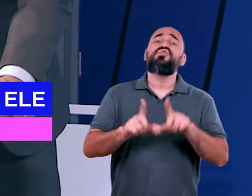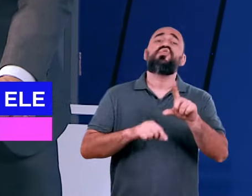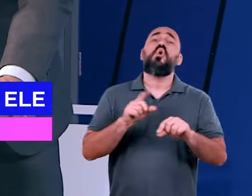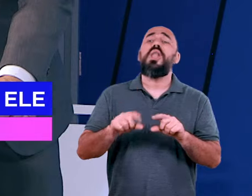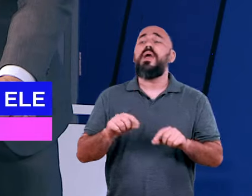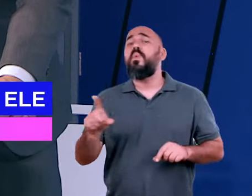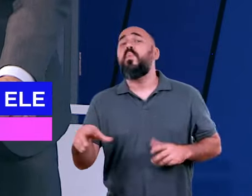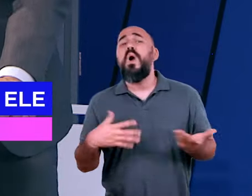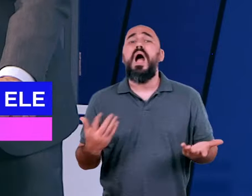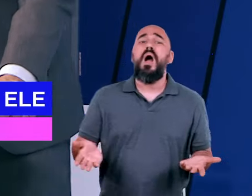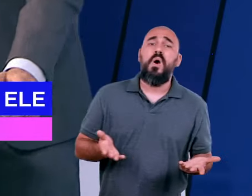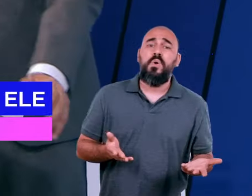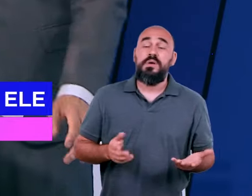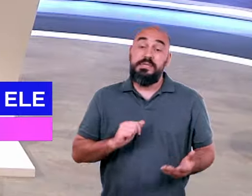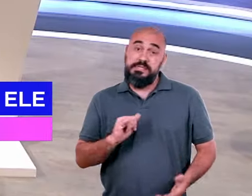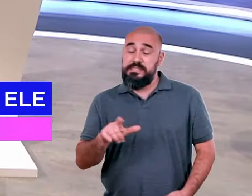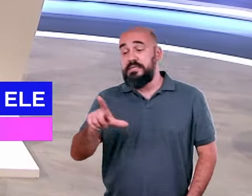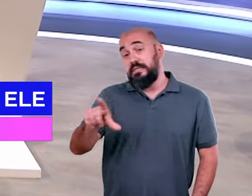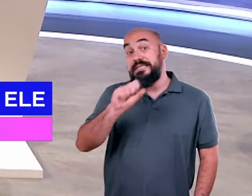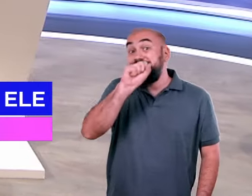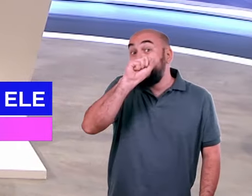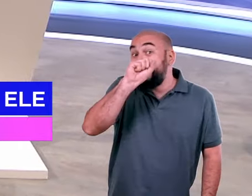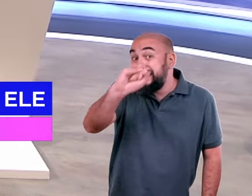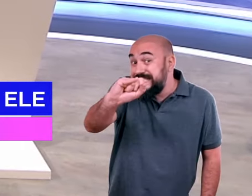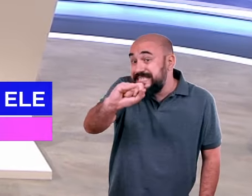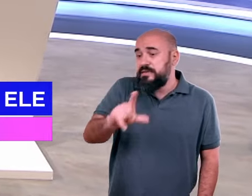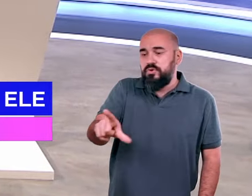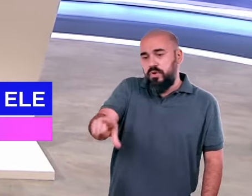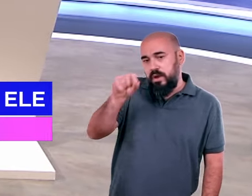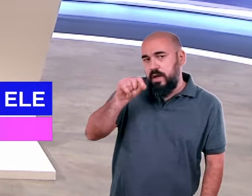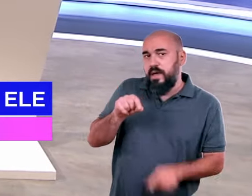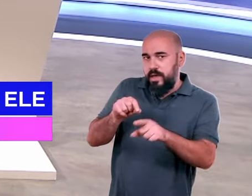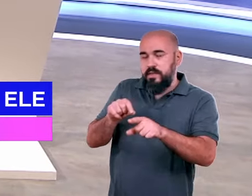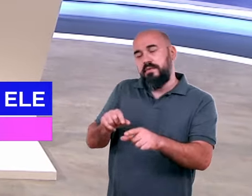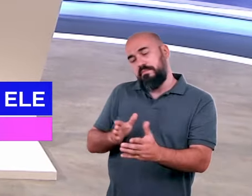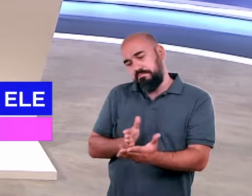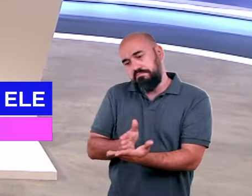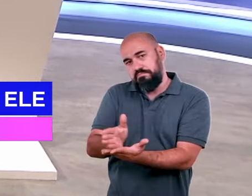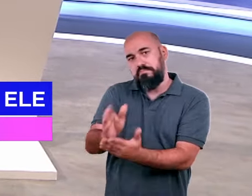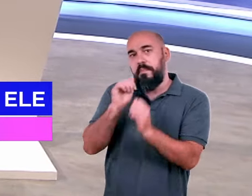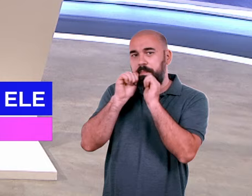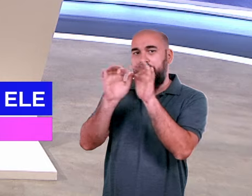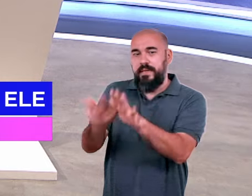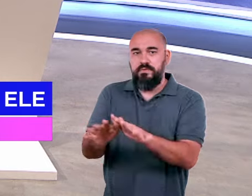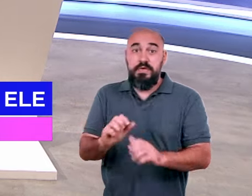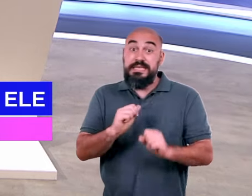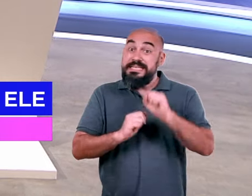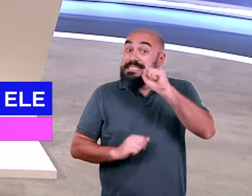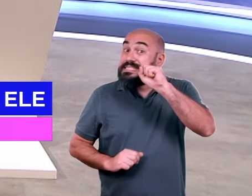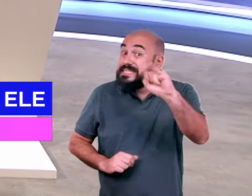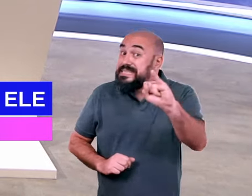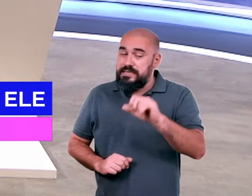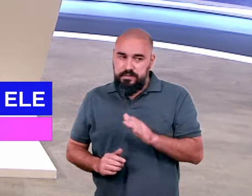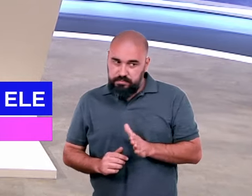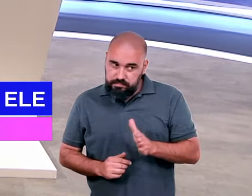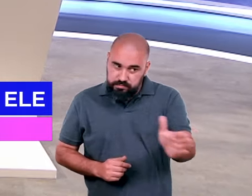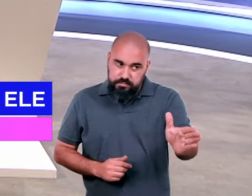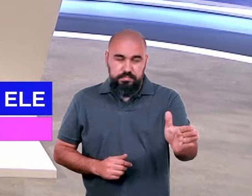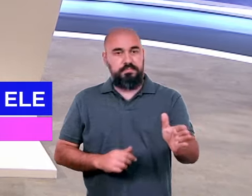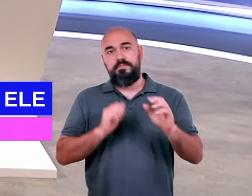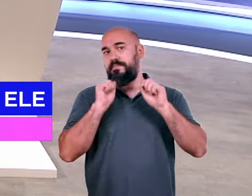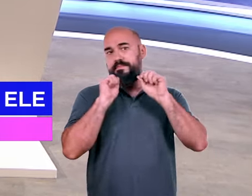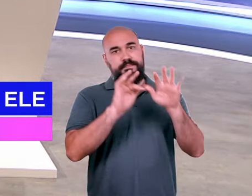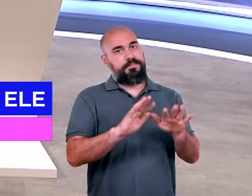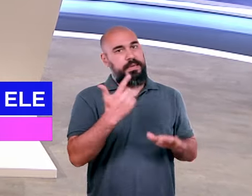ter bênção. É nesse sentido que Deus respeita o livre-arbítrio, a liberdade de escolha que todos nós